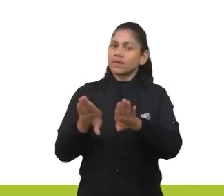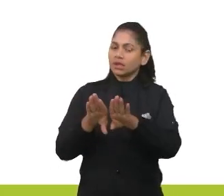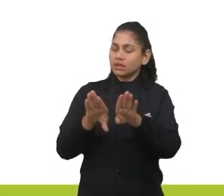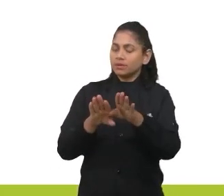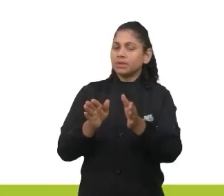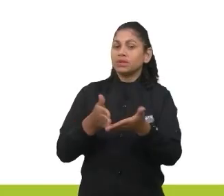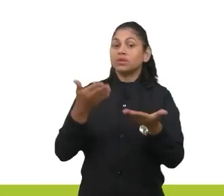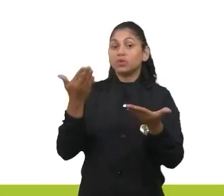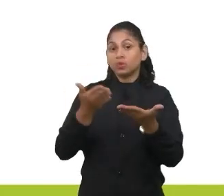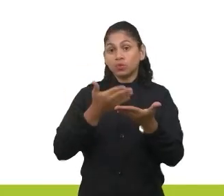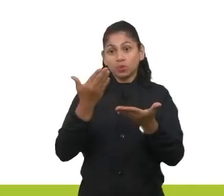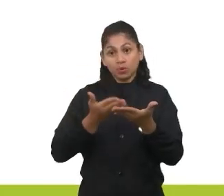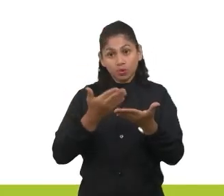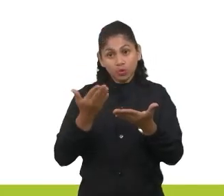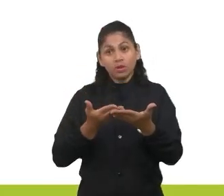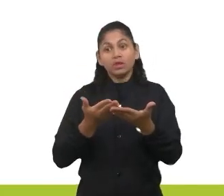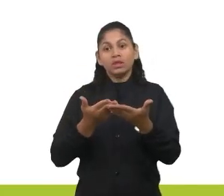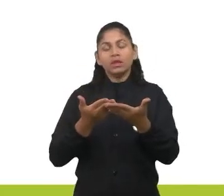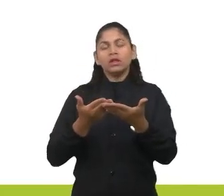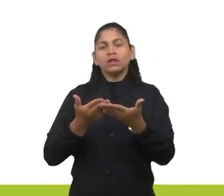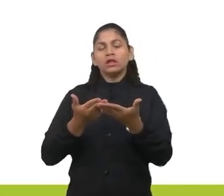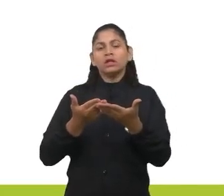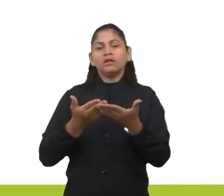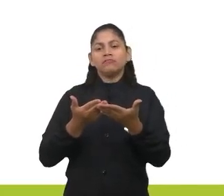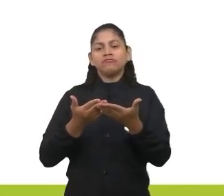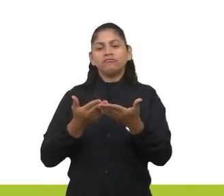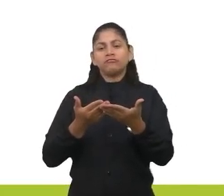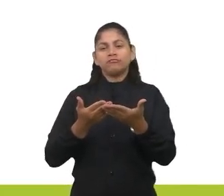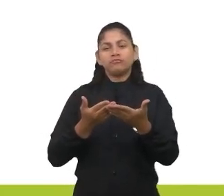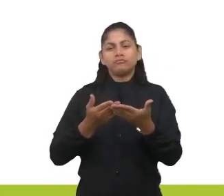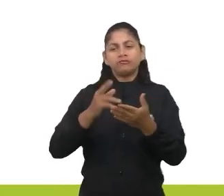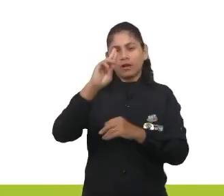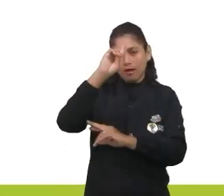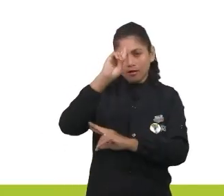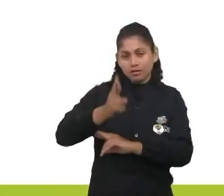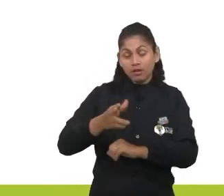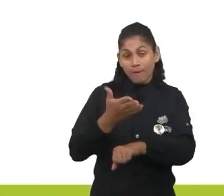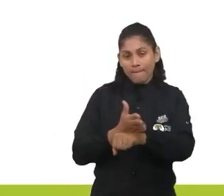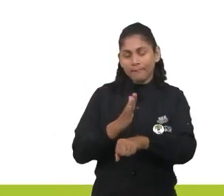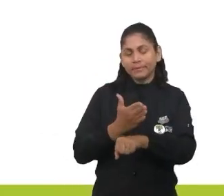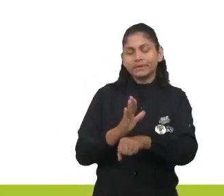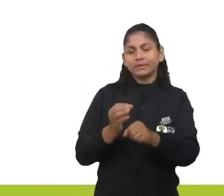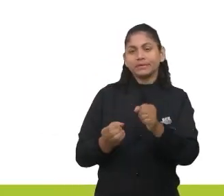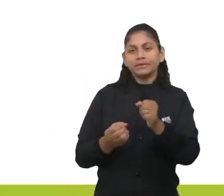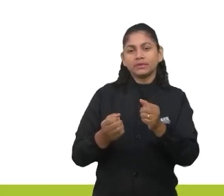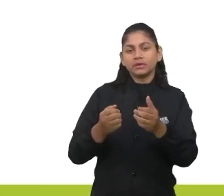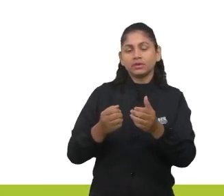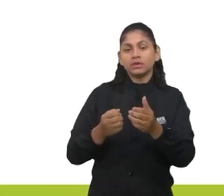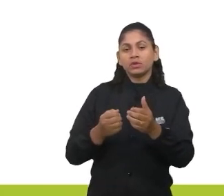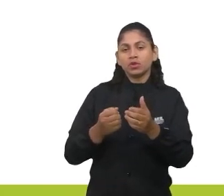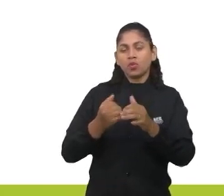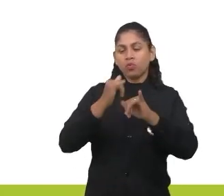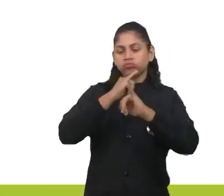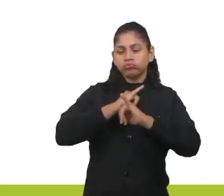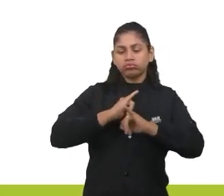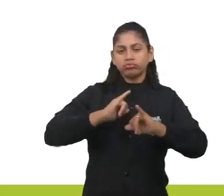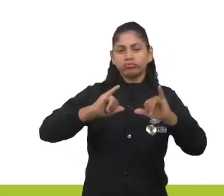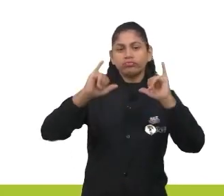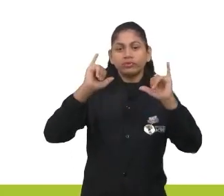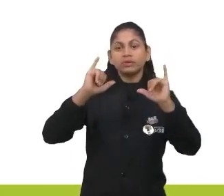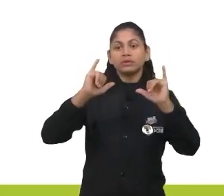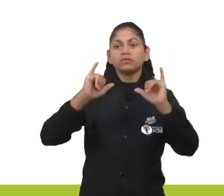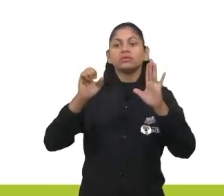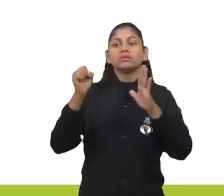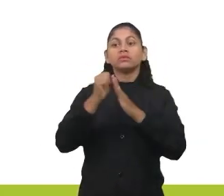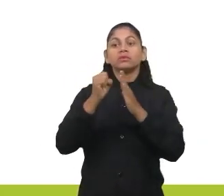A Crítica da Razão Prática foi escrita no século XVIII por Immanuel Kant para tratar das questões éticas e